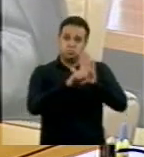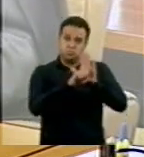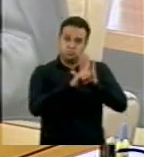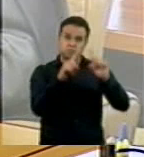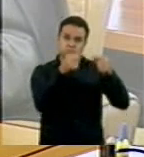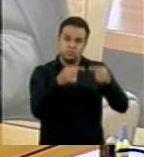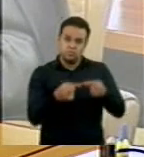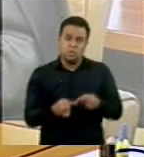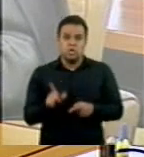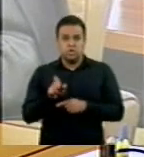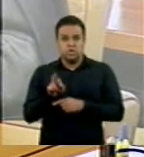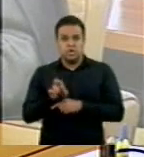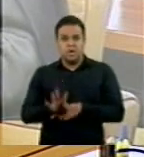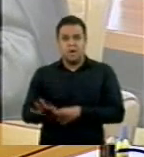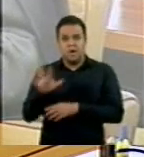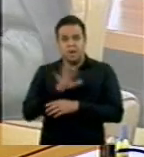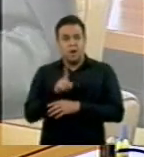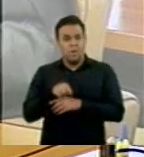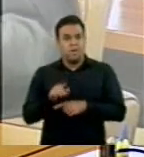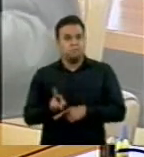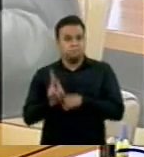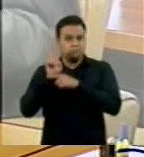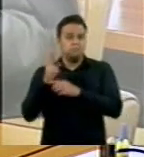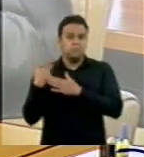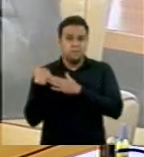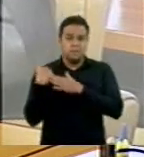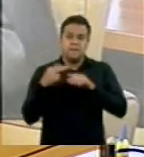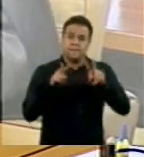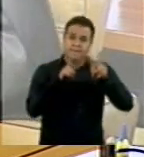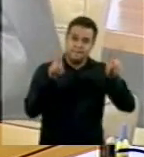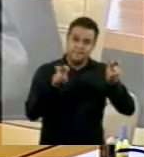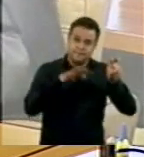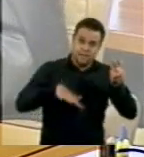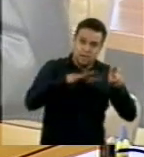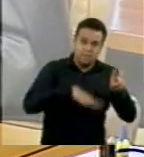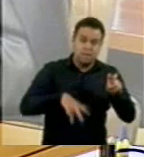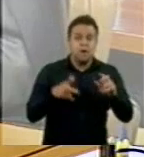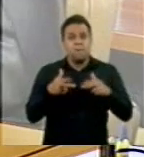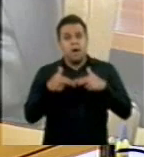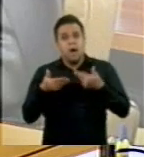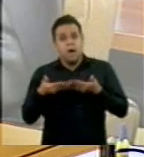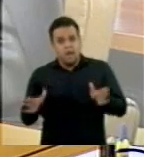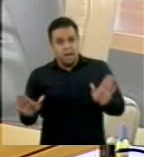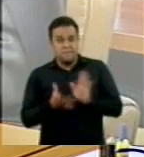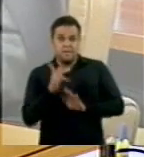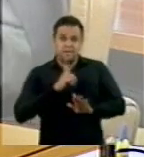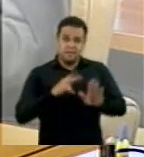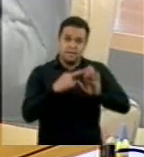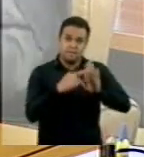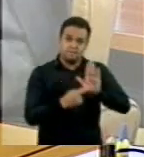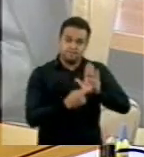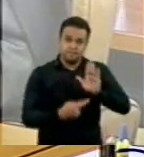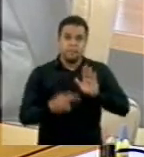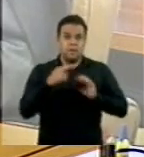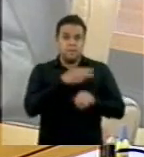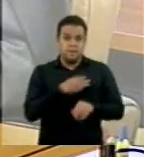termos gerais, cuidam dessa matéria, ao abrir espaço normativo, ministro Alexandre